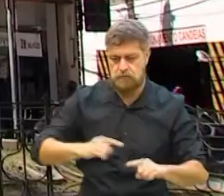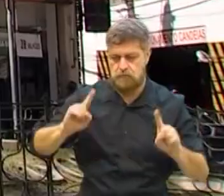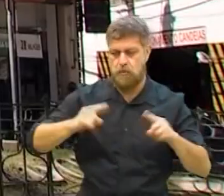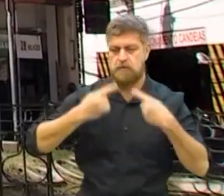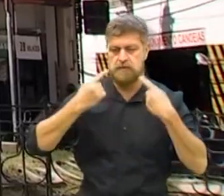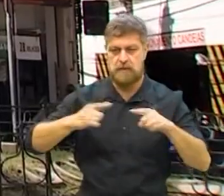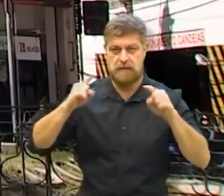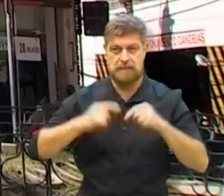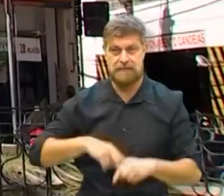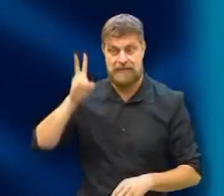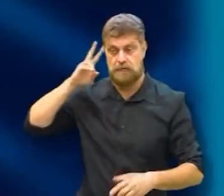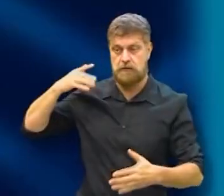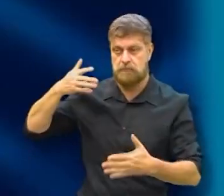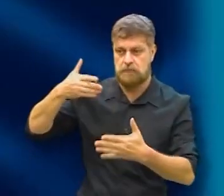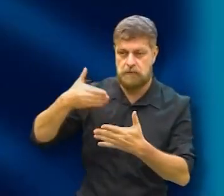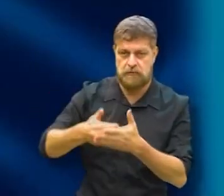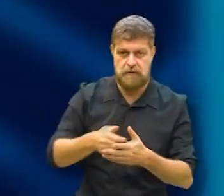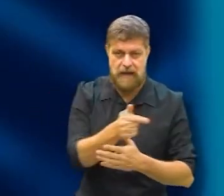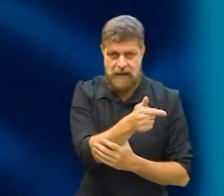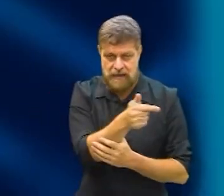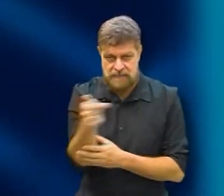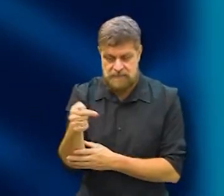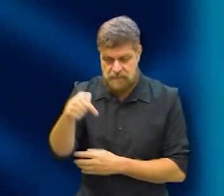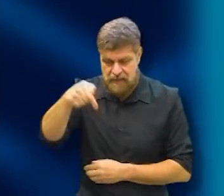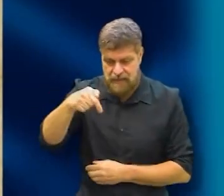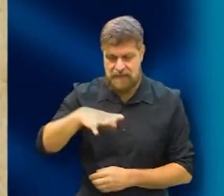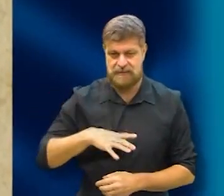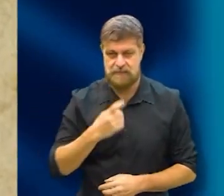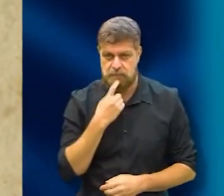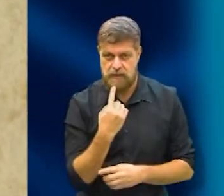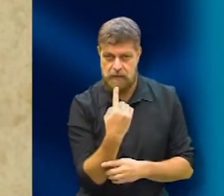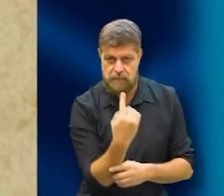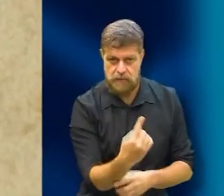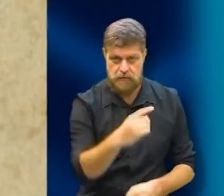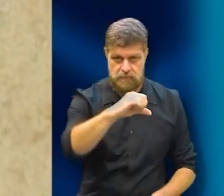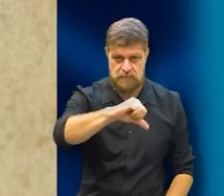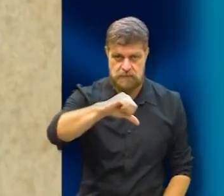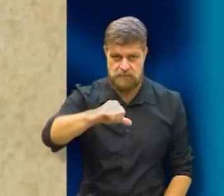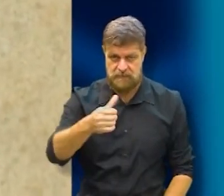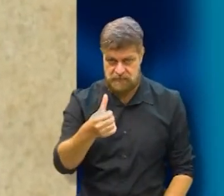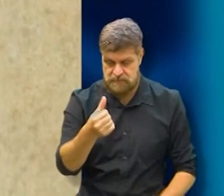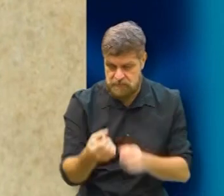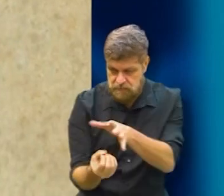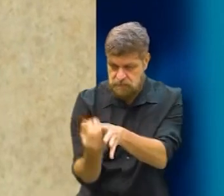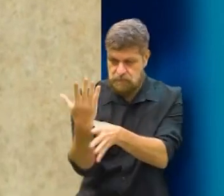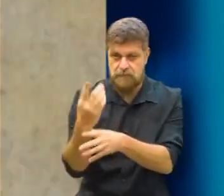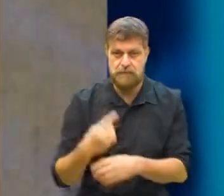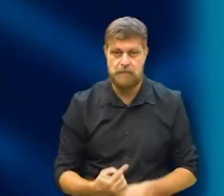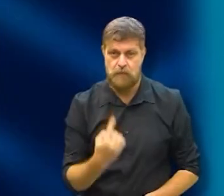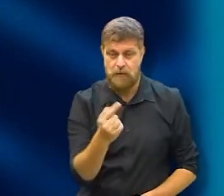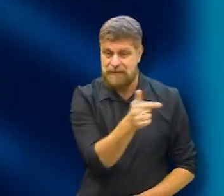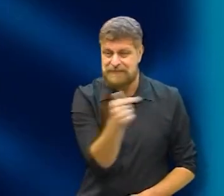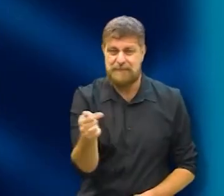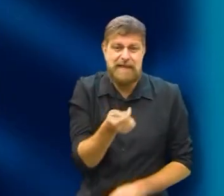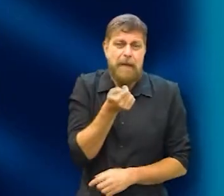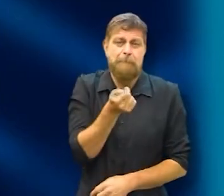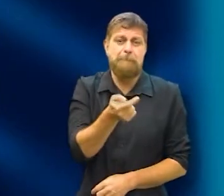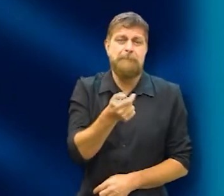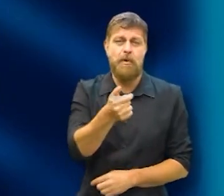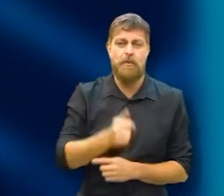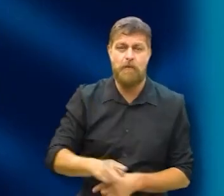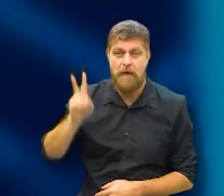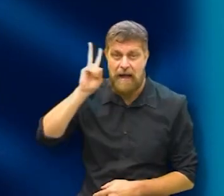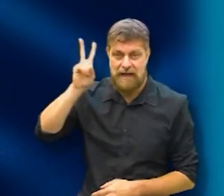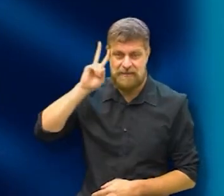musicais de toda a história. A Semana Carlos Gomes foi instituída em Campinas em 1996. Só que uma semana